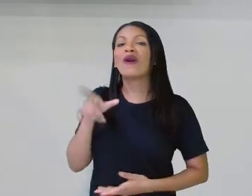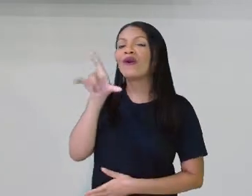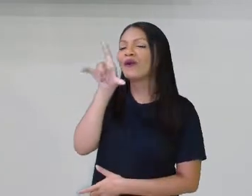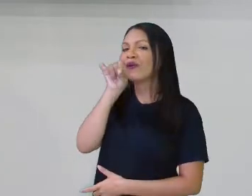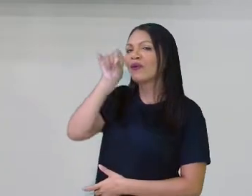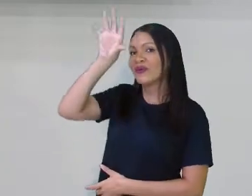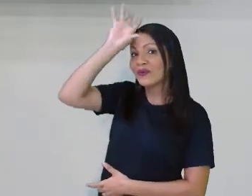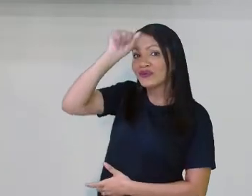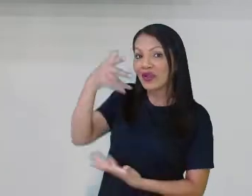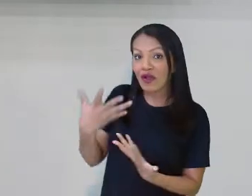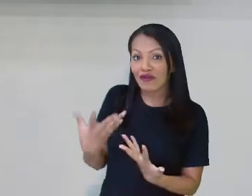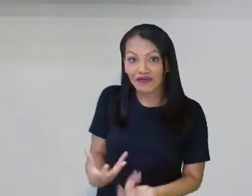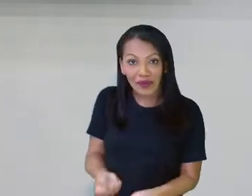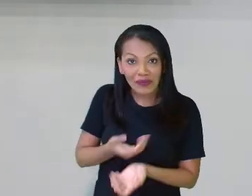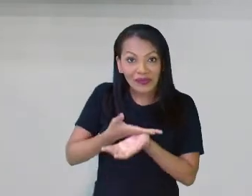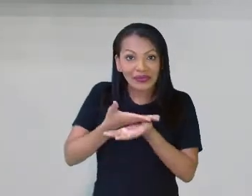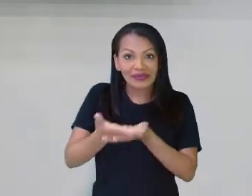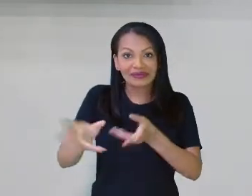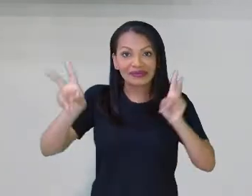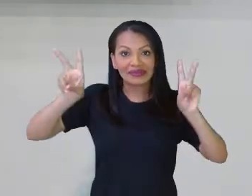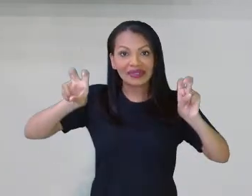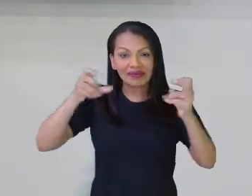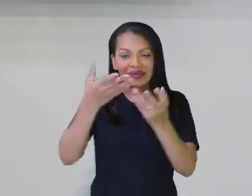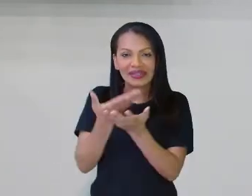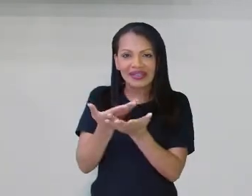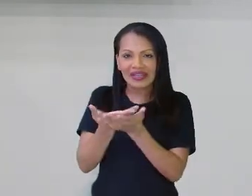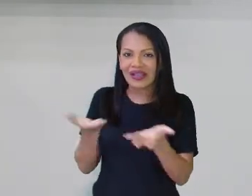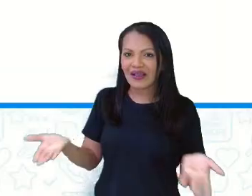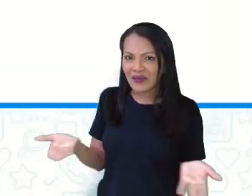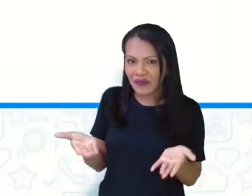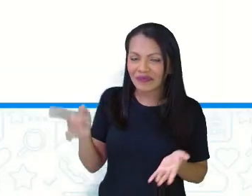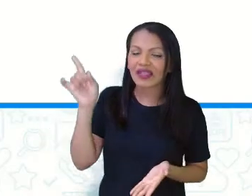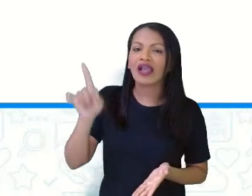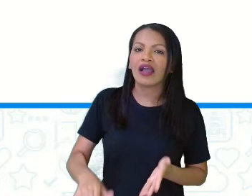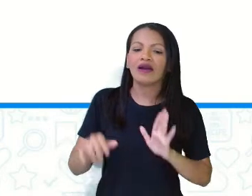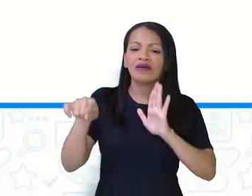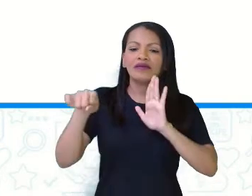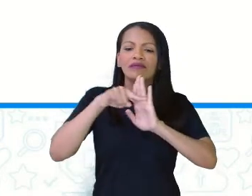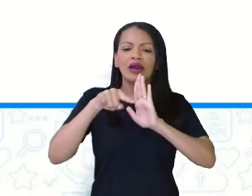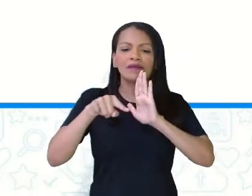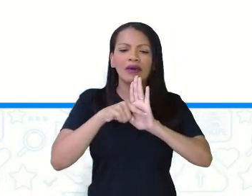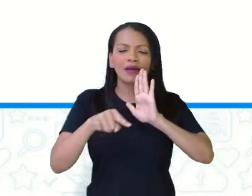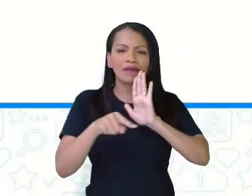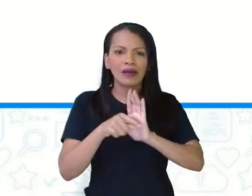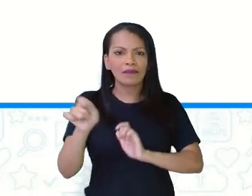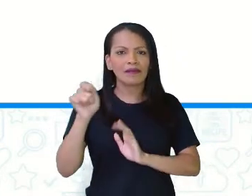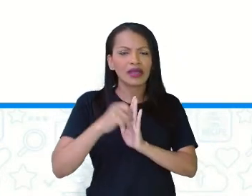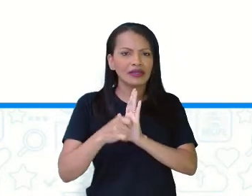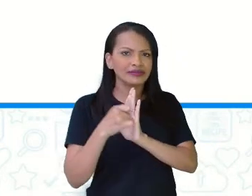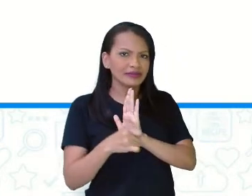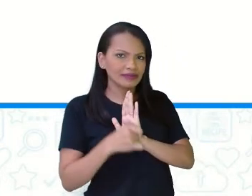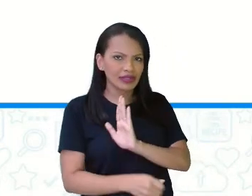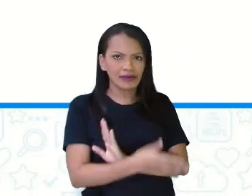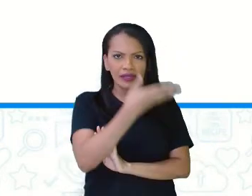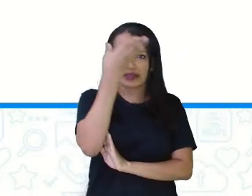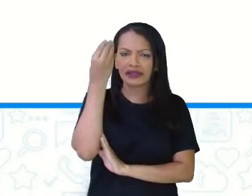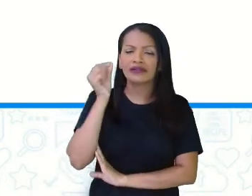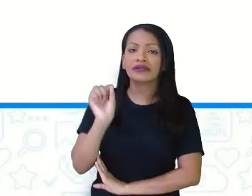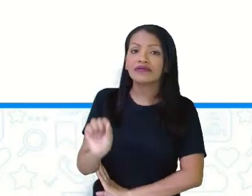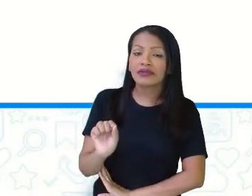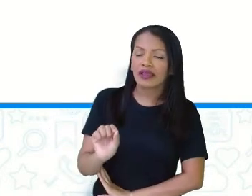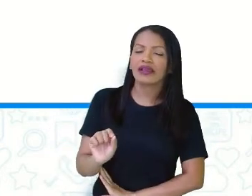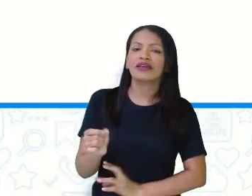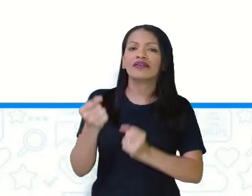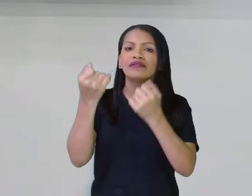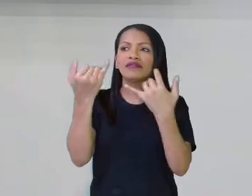vamos começar aí o nosso tema de hoje, que é planejar para escrever. Não esquecendo que